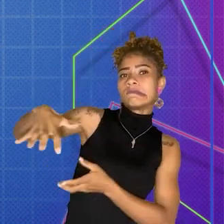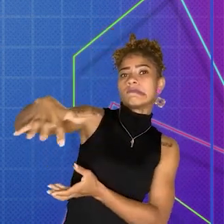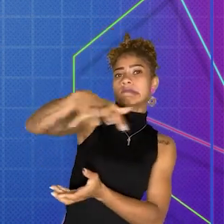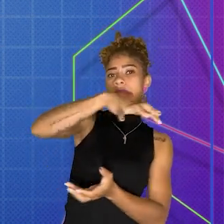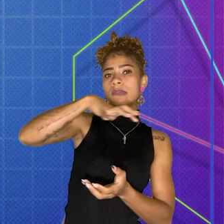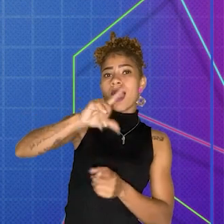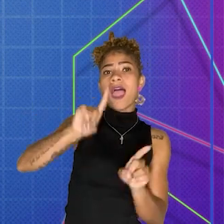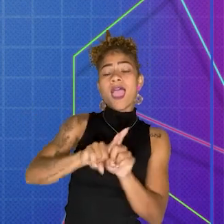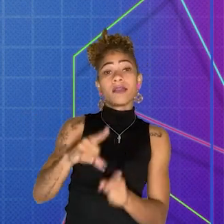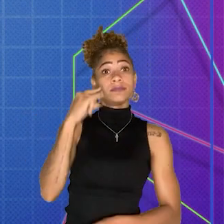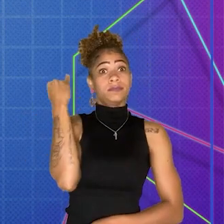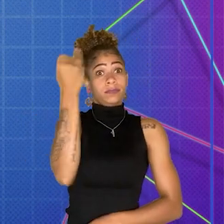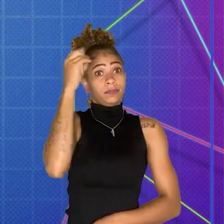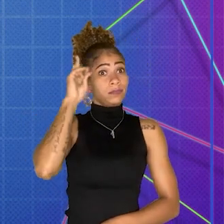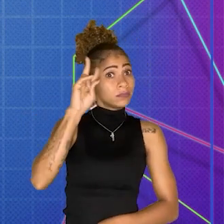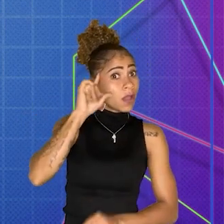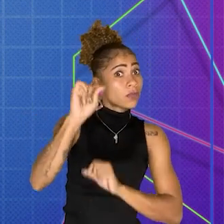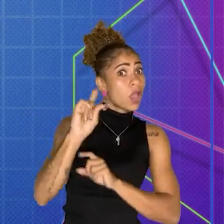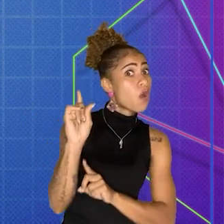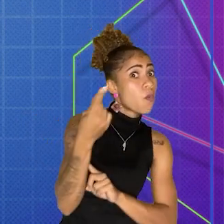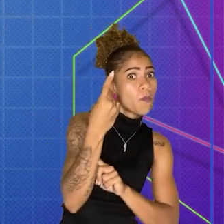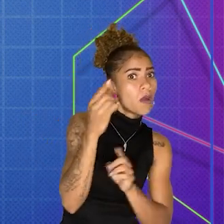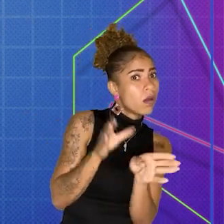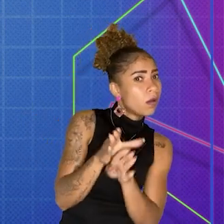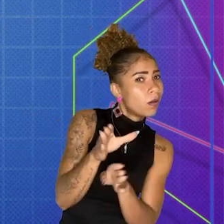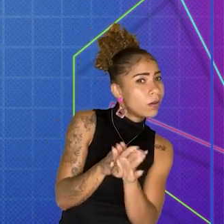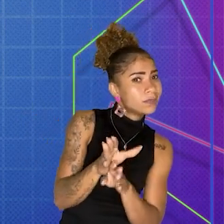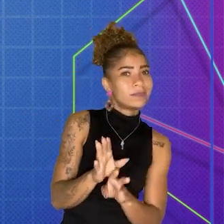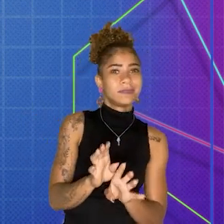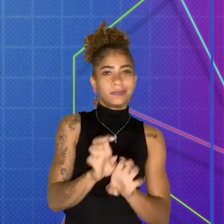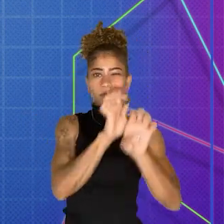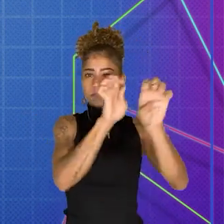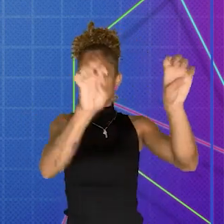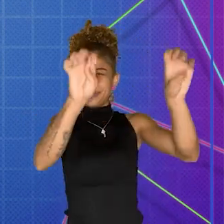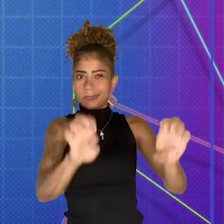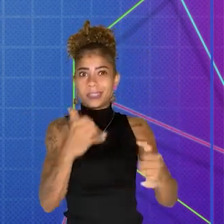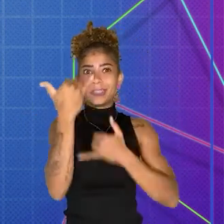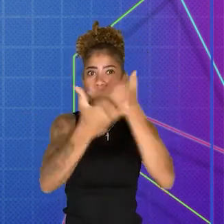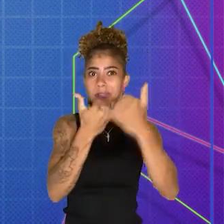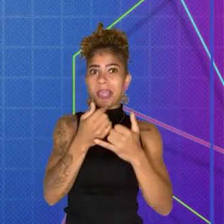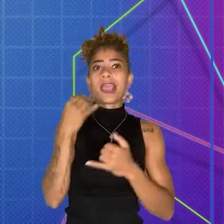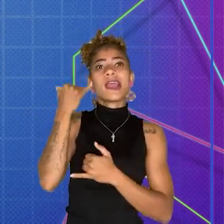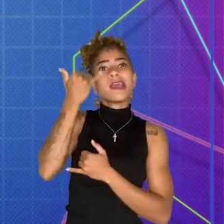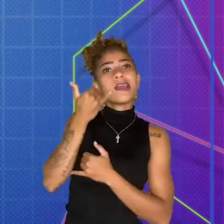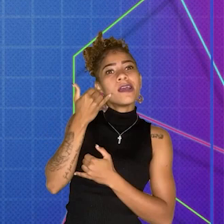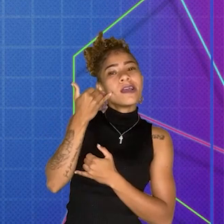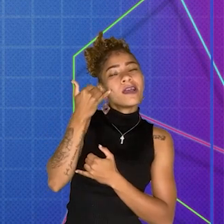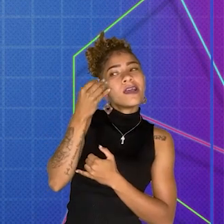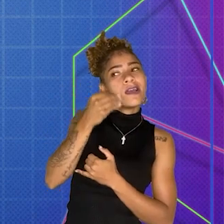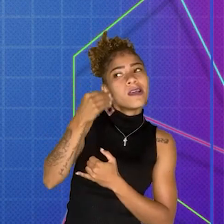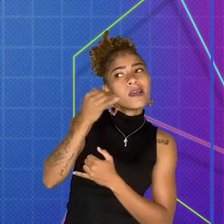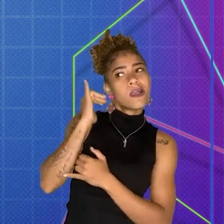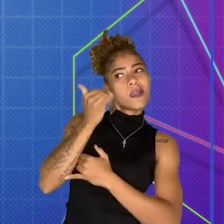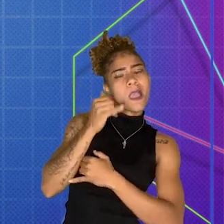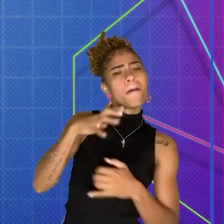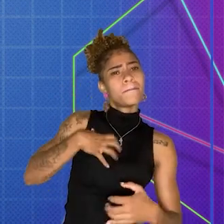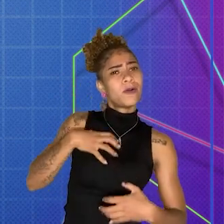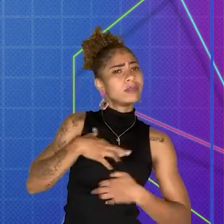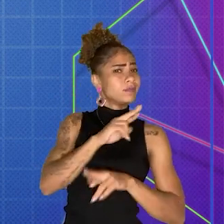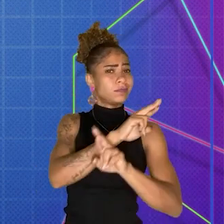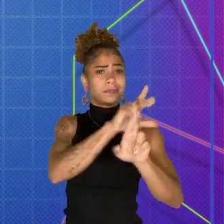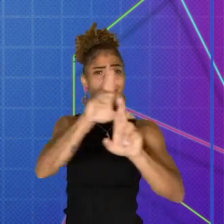mesmo universo. É importante lembrar que essa é apenas uma sugestão de estrutura e que jogos com narrativas experimentais podem ter